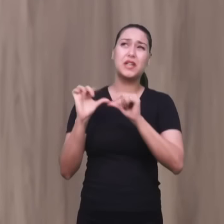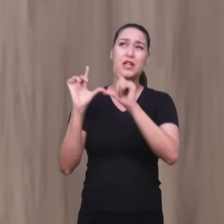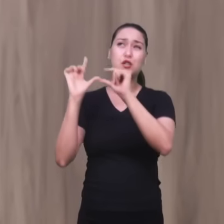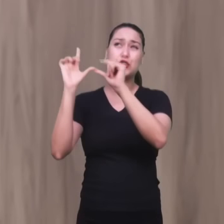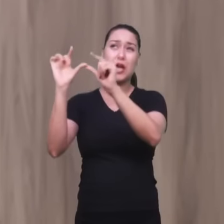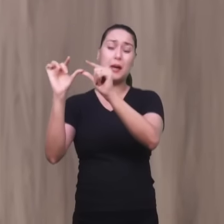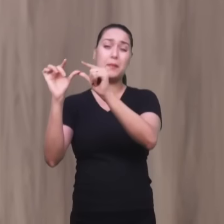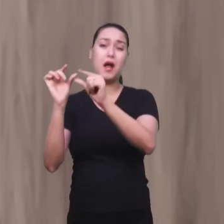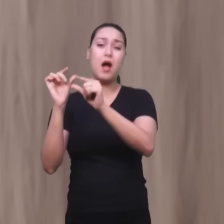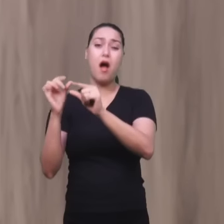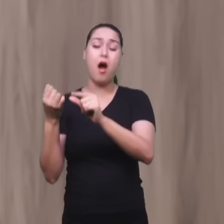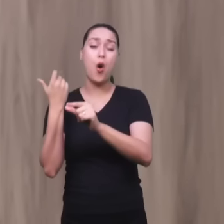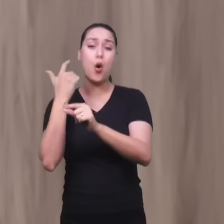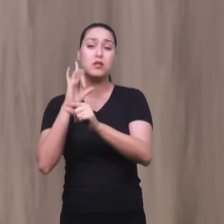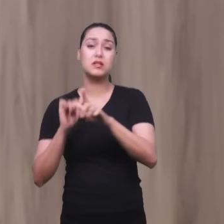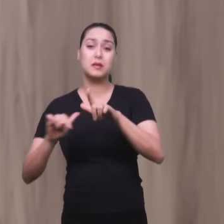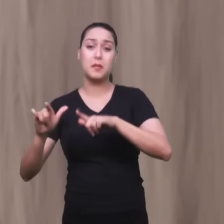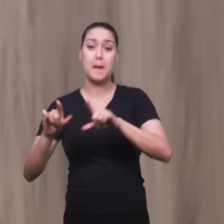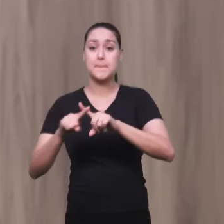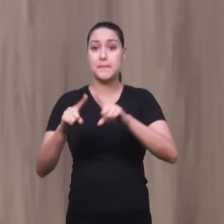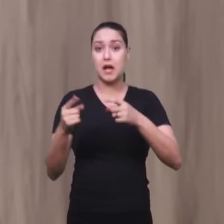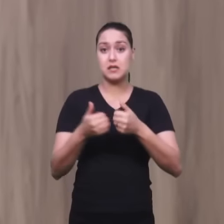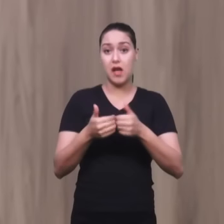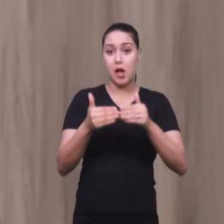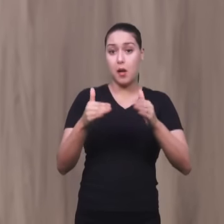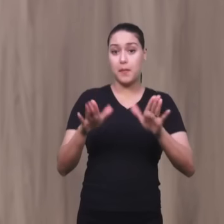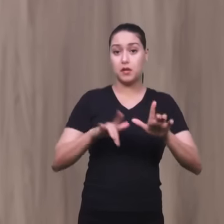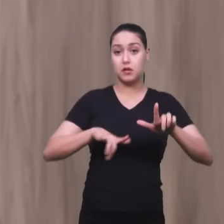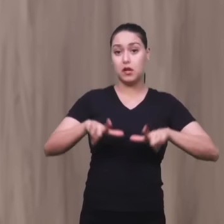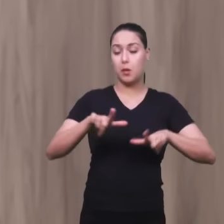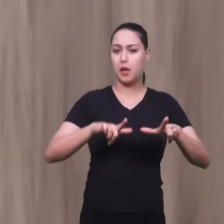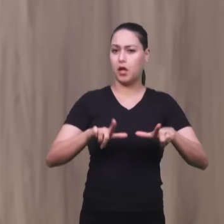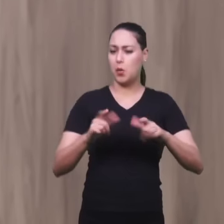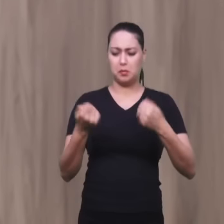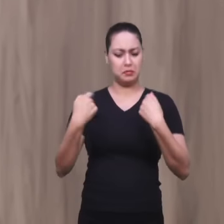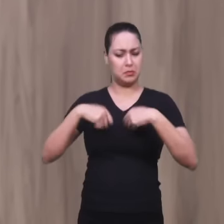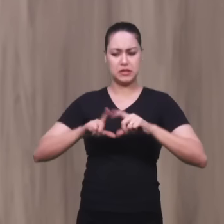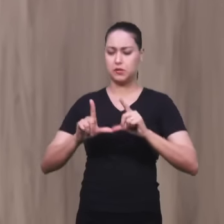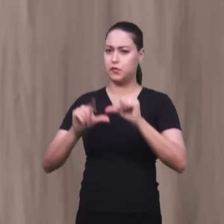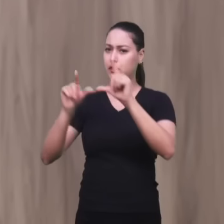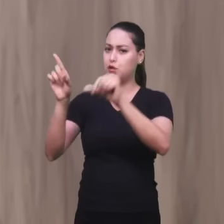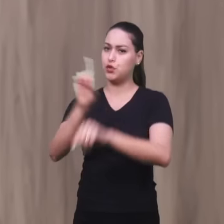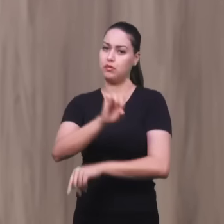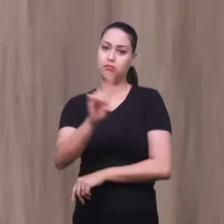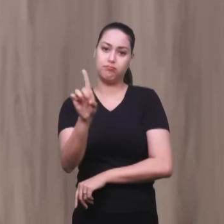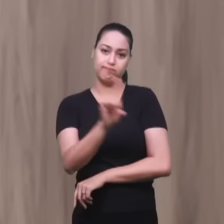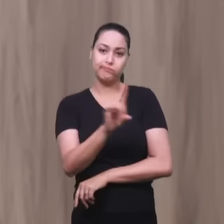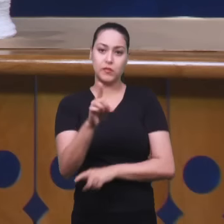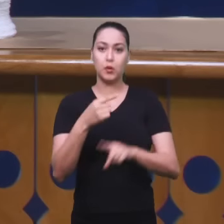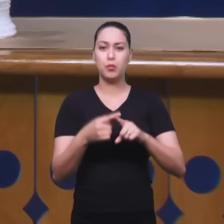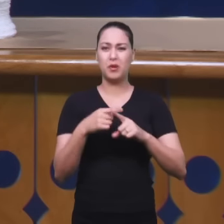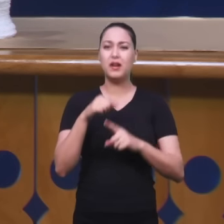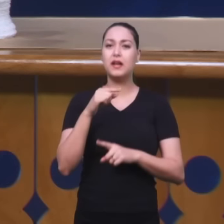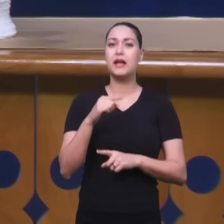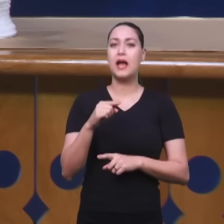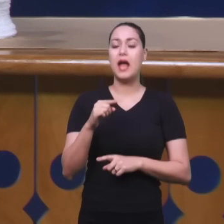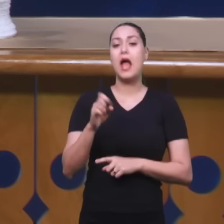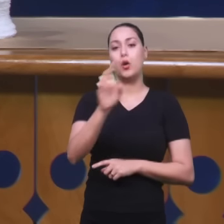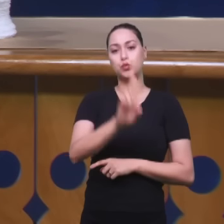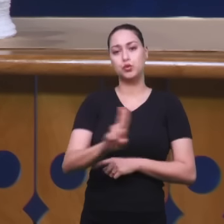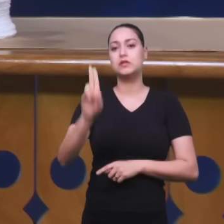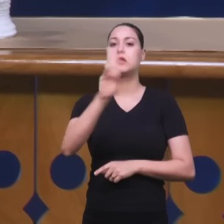E não será necessário Ele sair da sua cidade Pois tem sido muito útil A obra do Senhor Aí neste lugar Amém